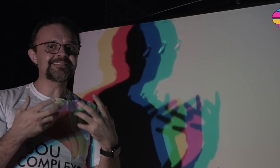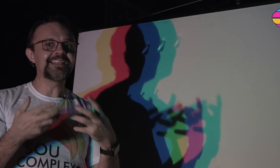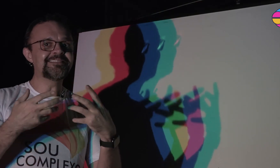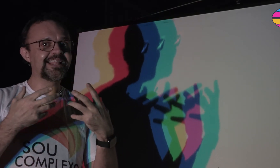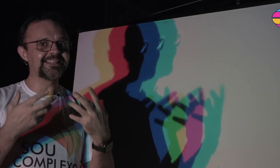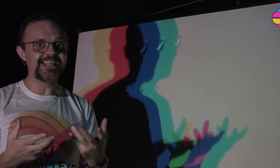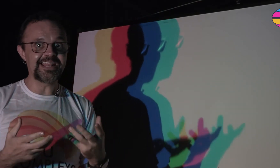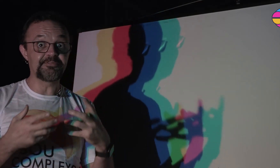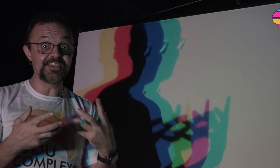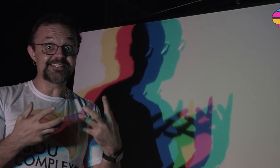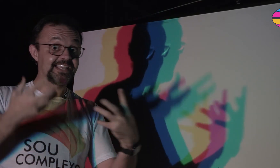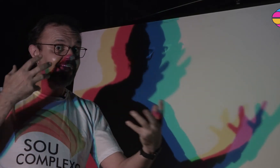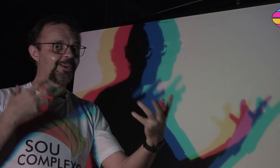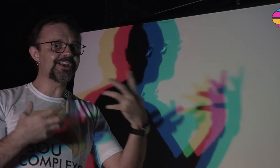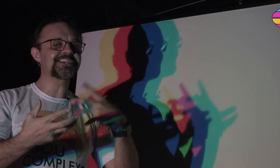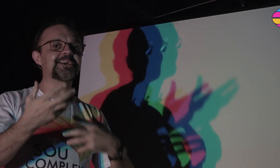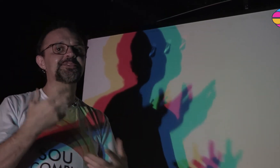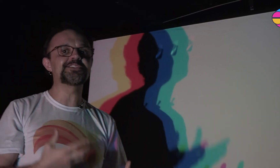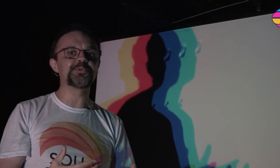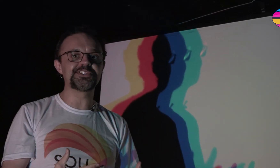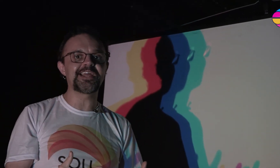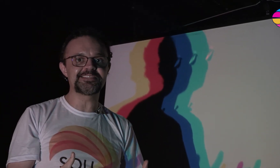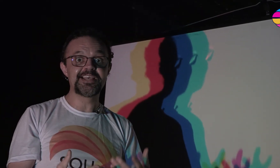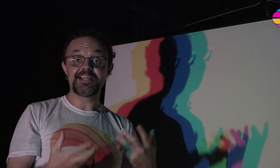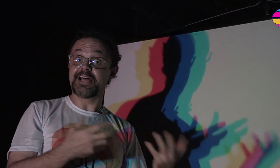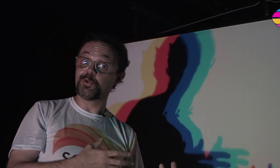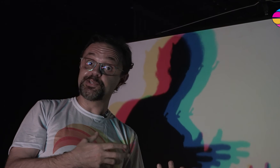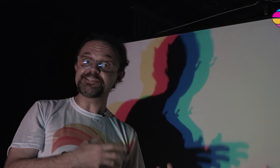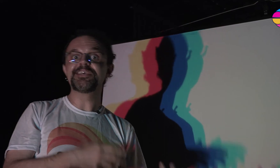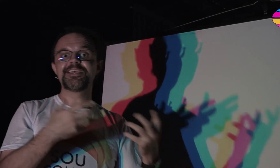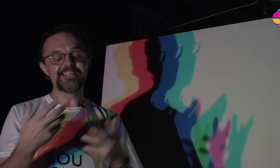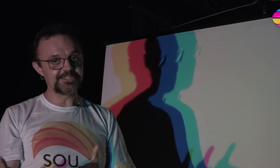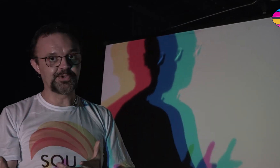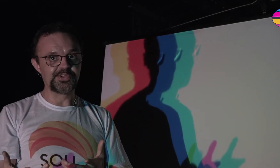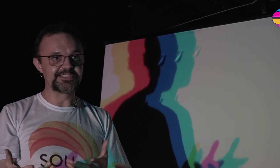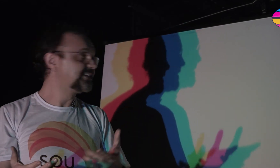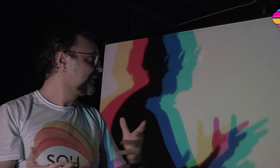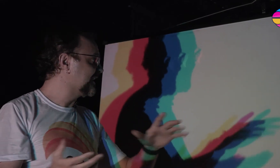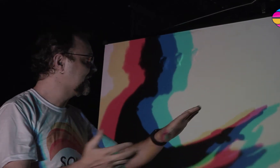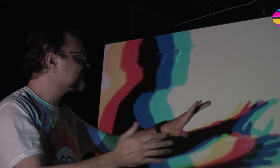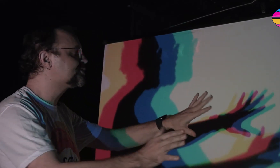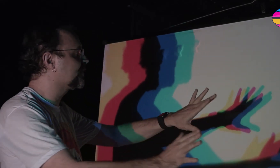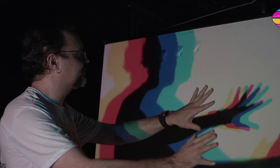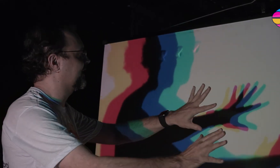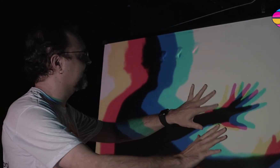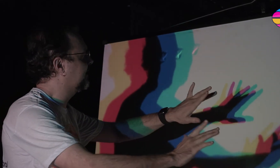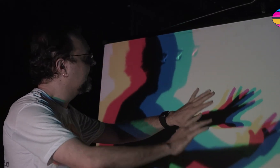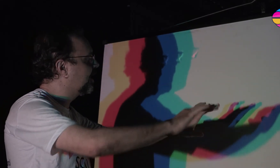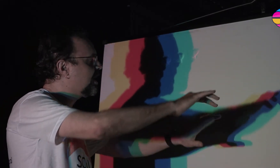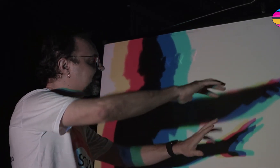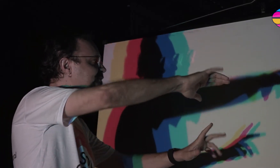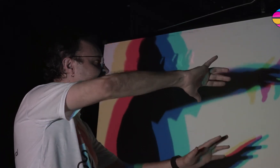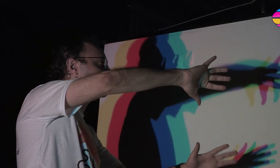para tentar entender a física e a lógica que acontece por detrás da luz e das cores. E aí a gente pode ficar